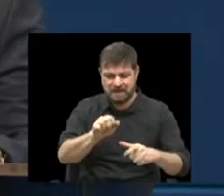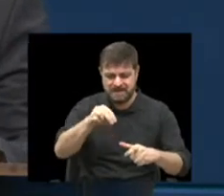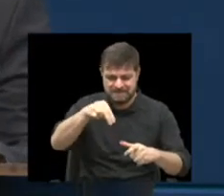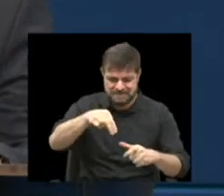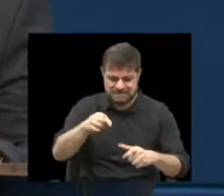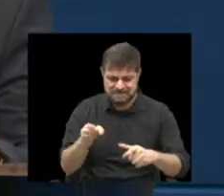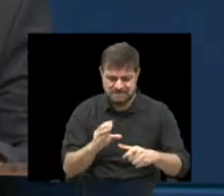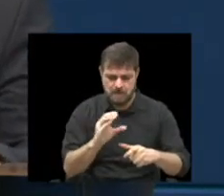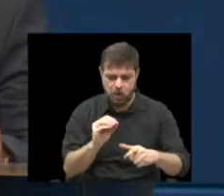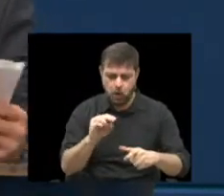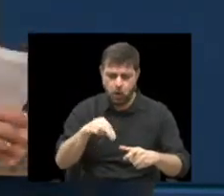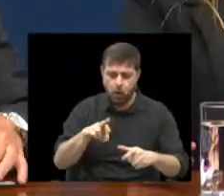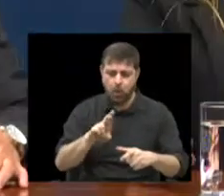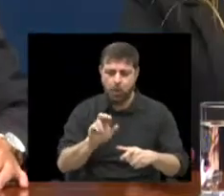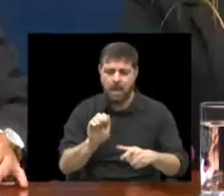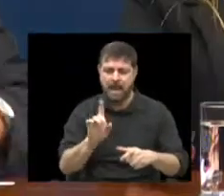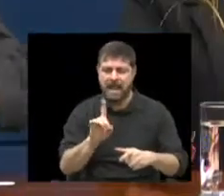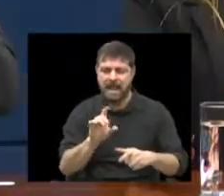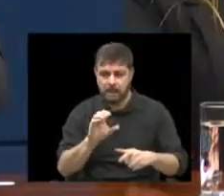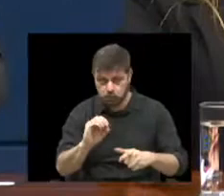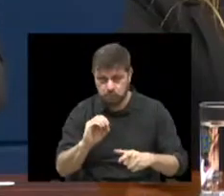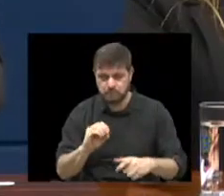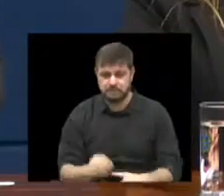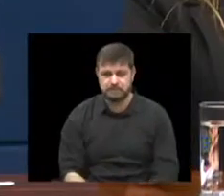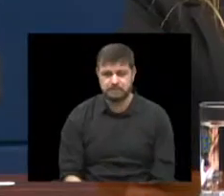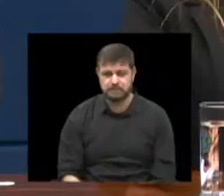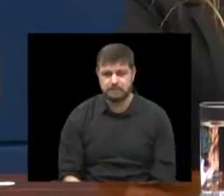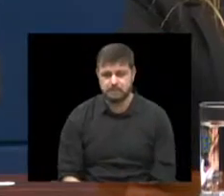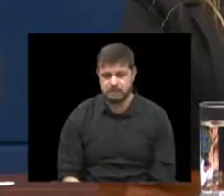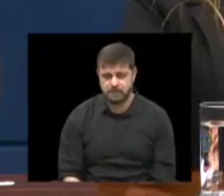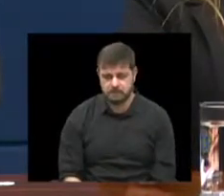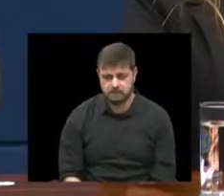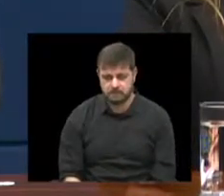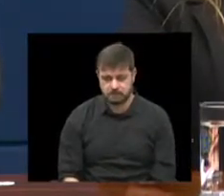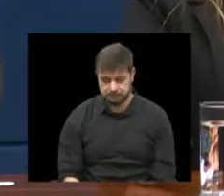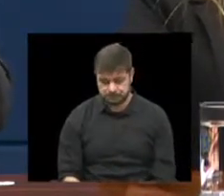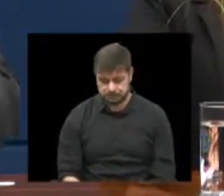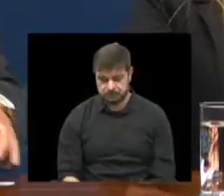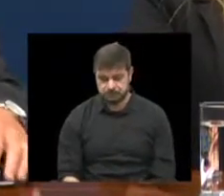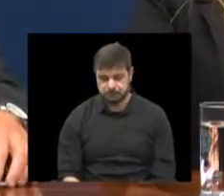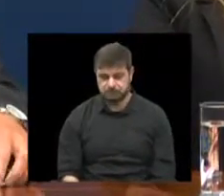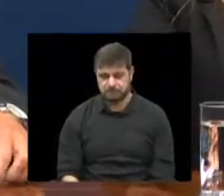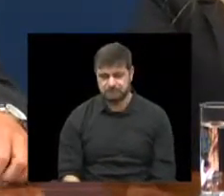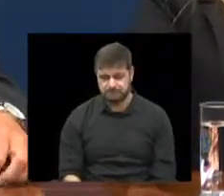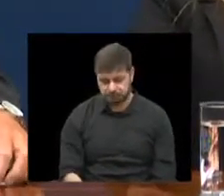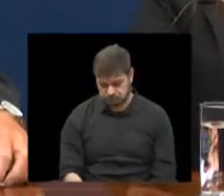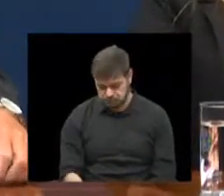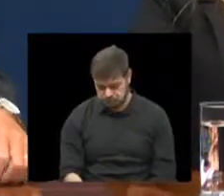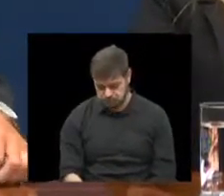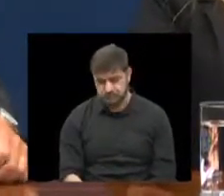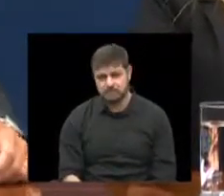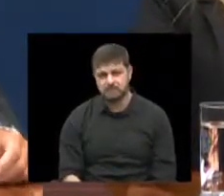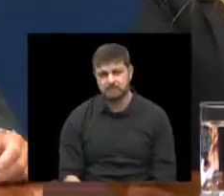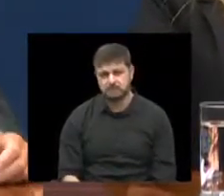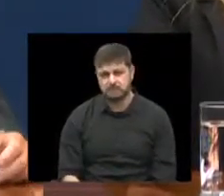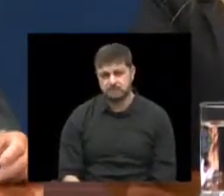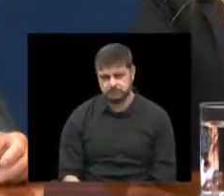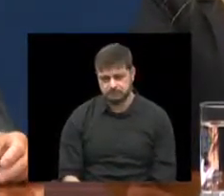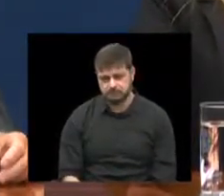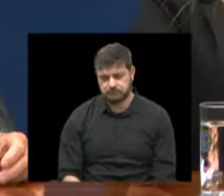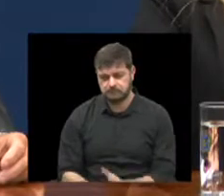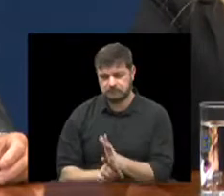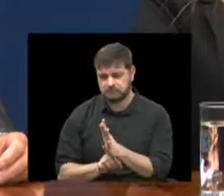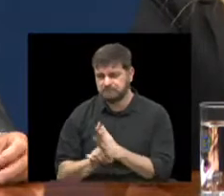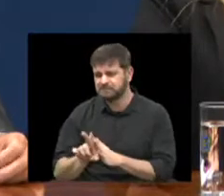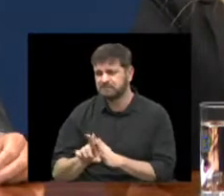a todos e bom trabalho. Obrigado, vereador Paulo Haddad. Eu convido o secretário para o próximo